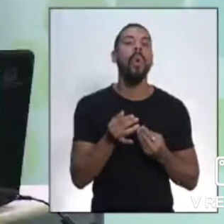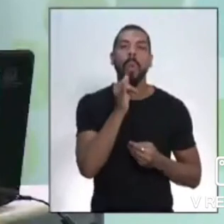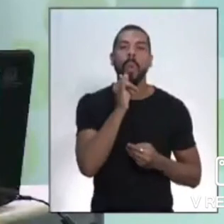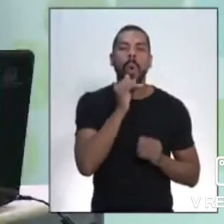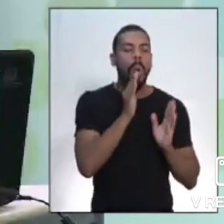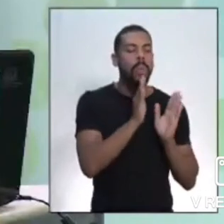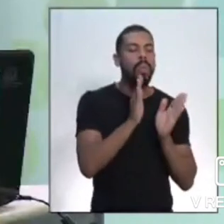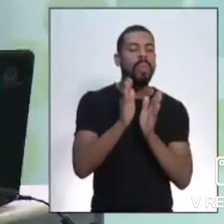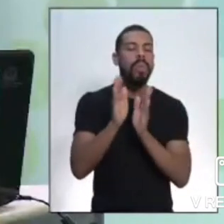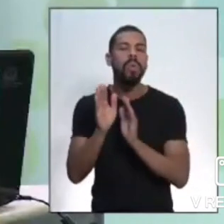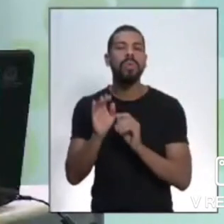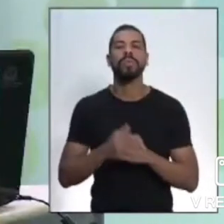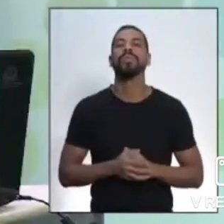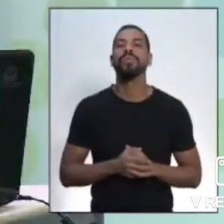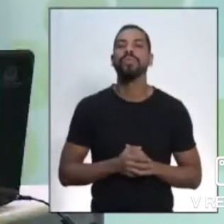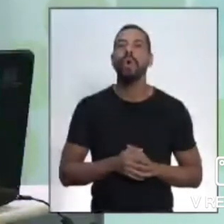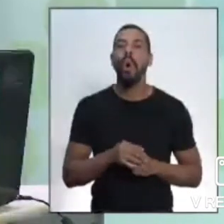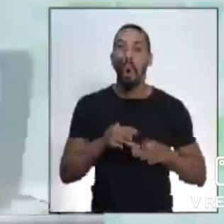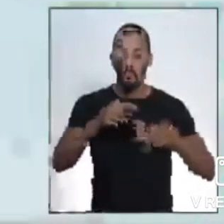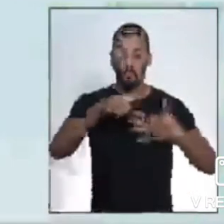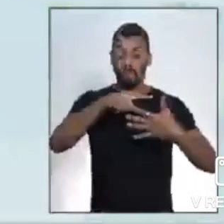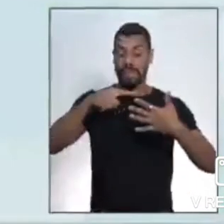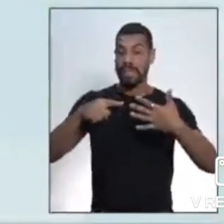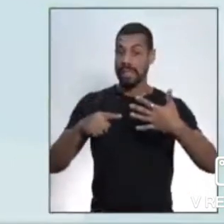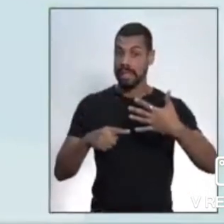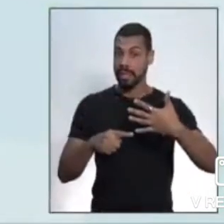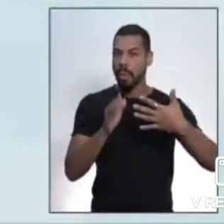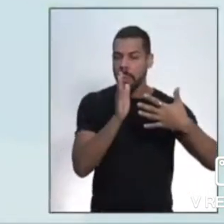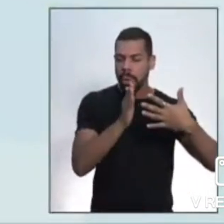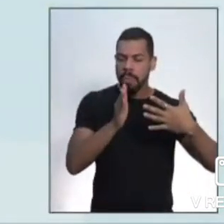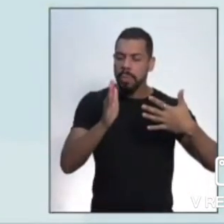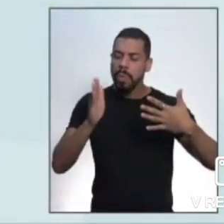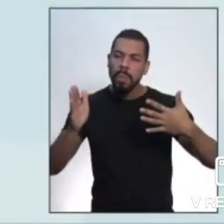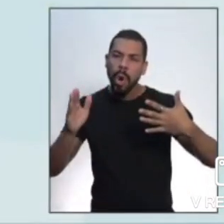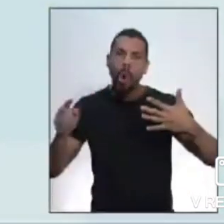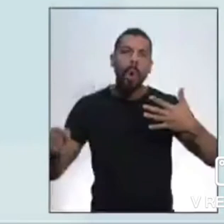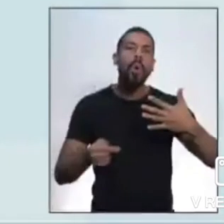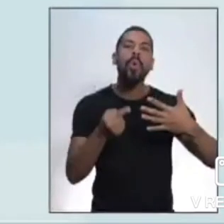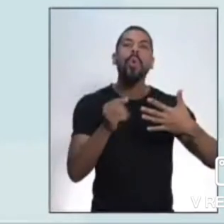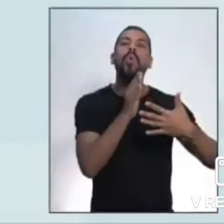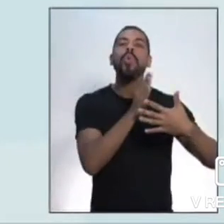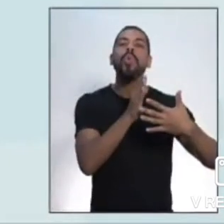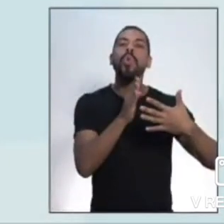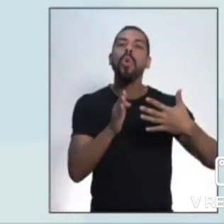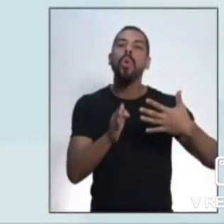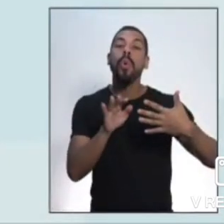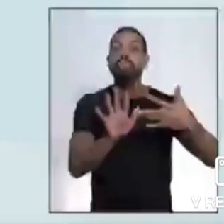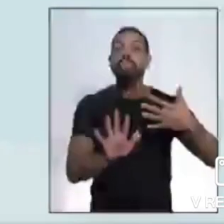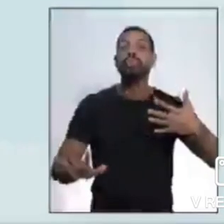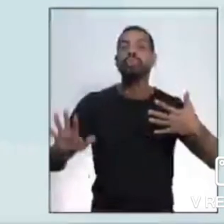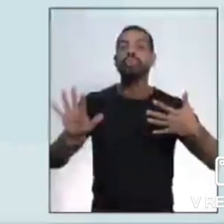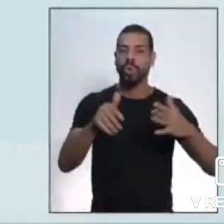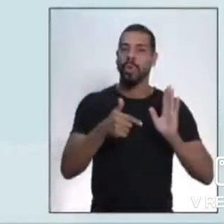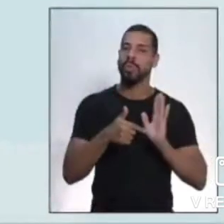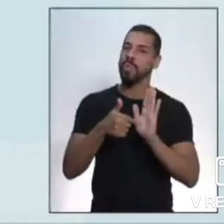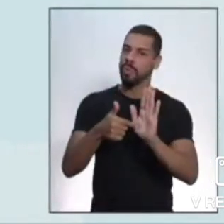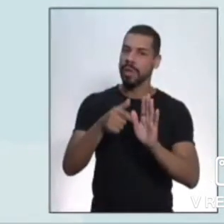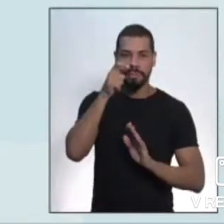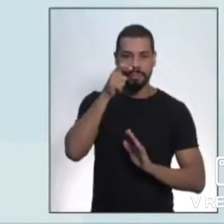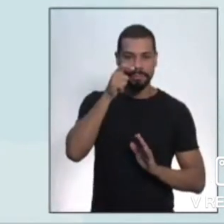determine os 5 primeiros termos da sequência, cujos termos gerais estão expressos a